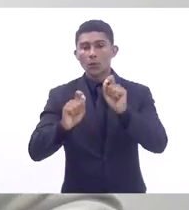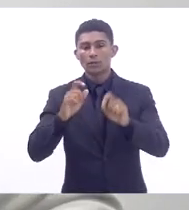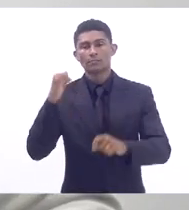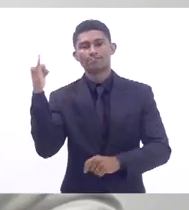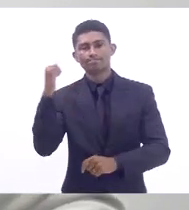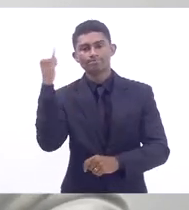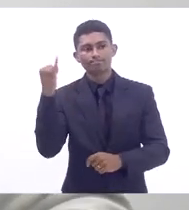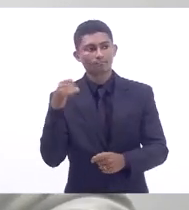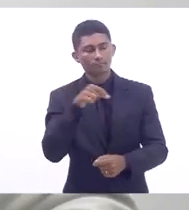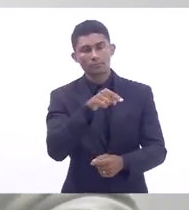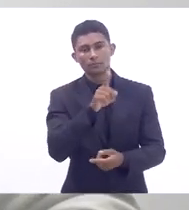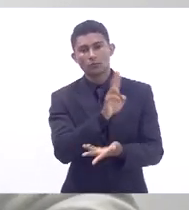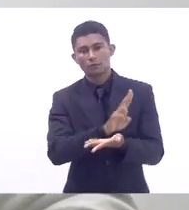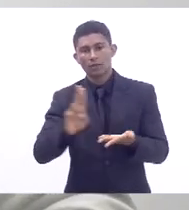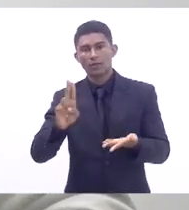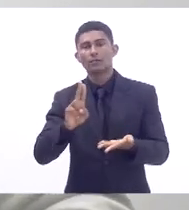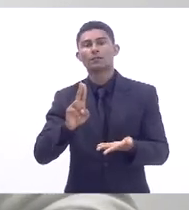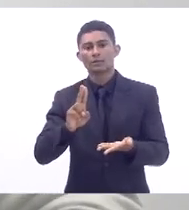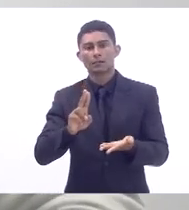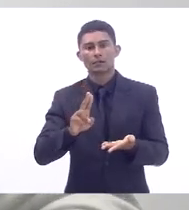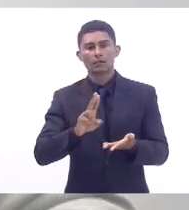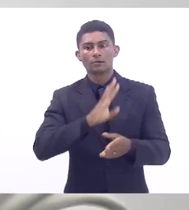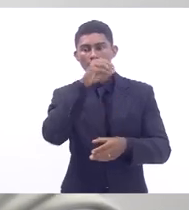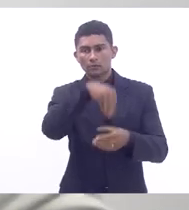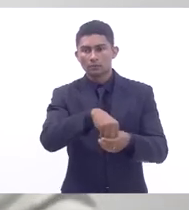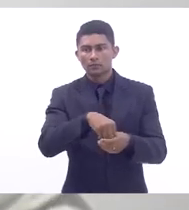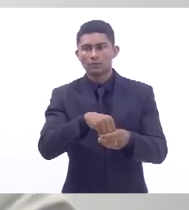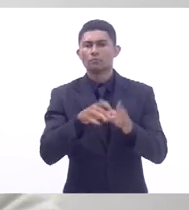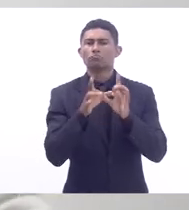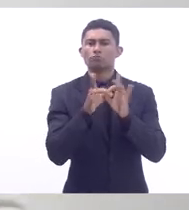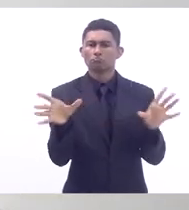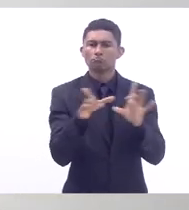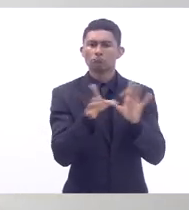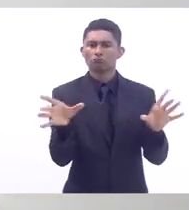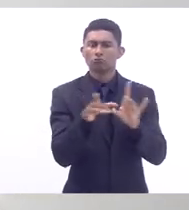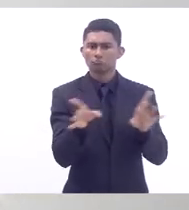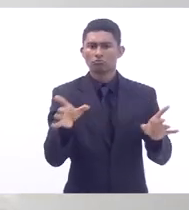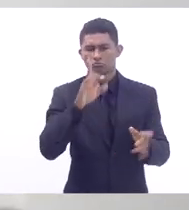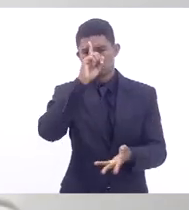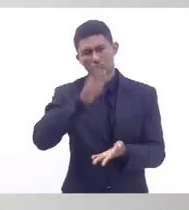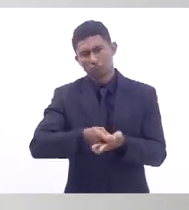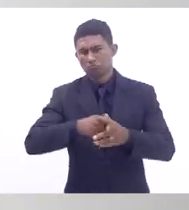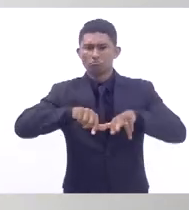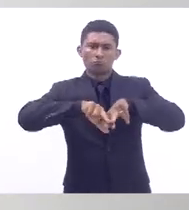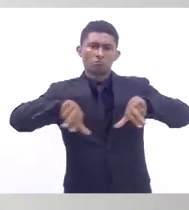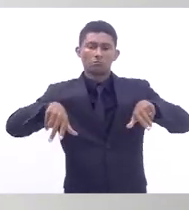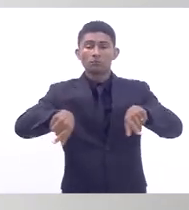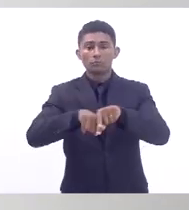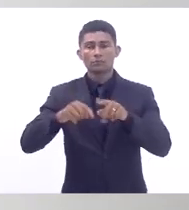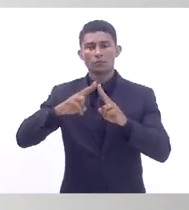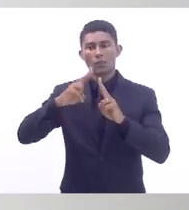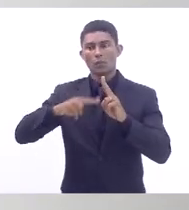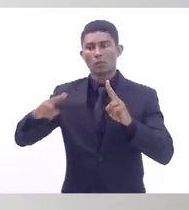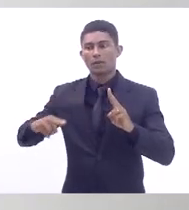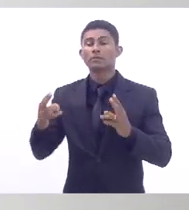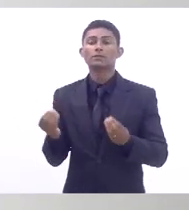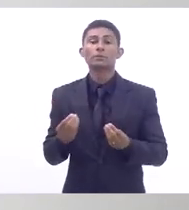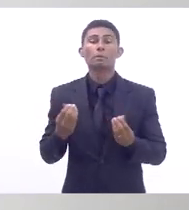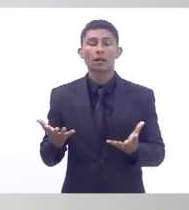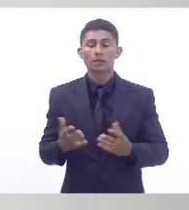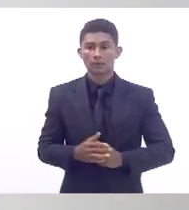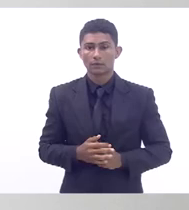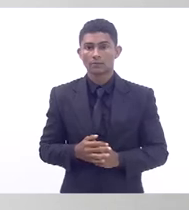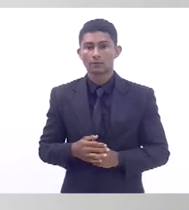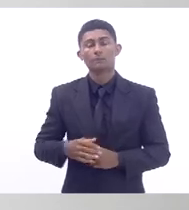alugo autonomia da universidade pública da Oi o q e da UERJ qo Com certeza para que a gente consiga